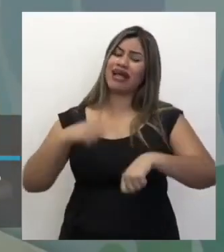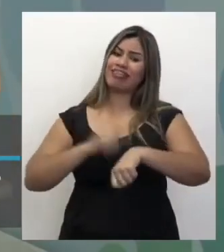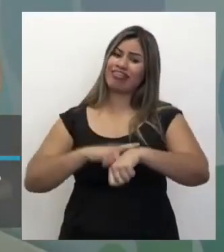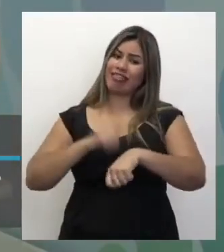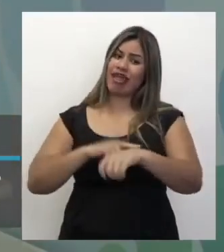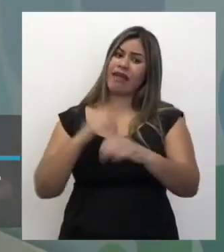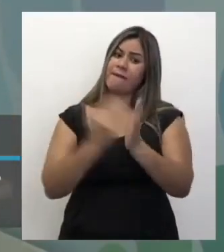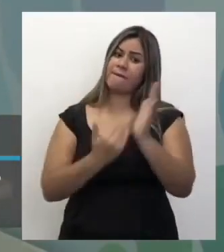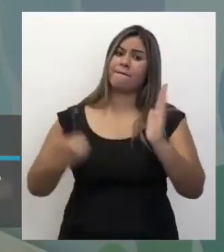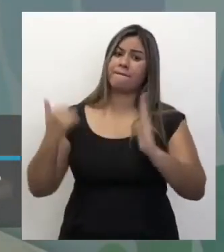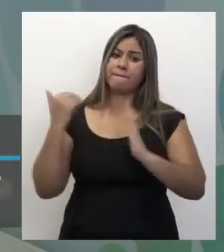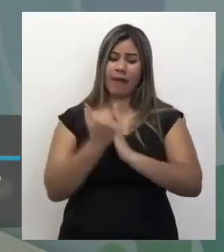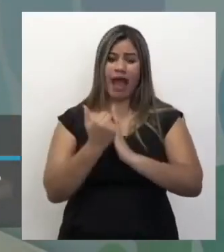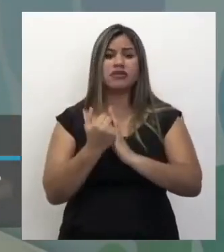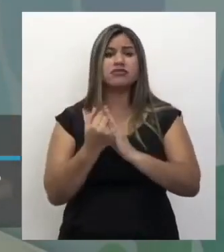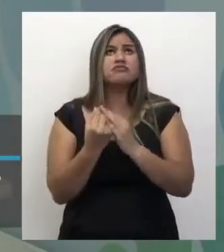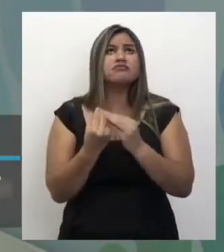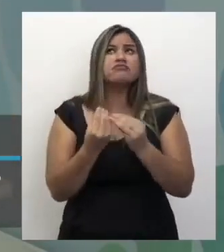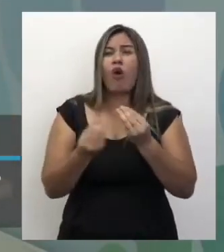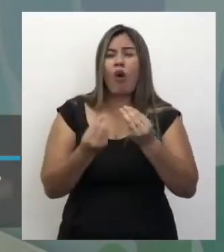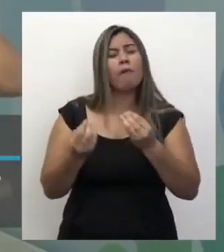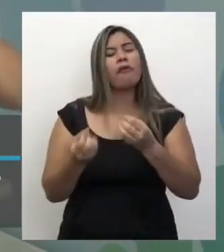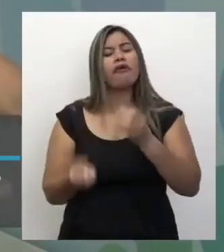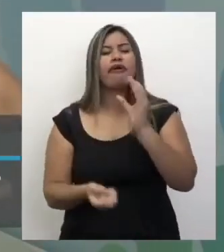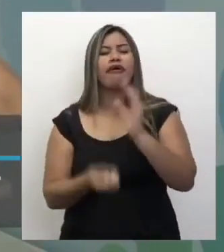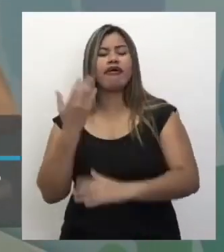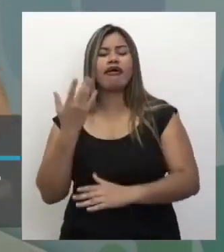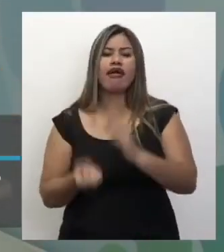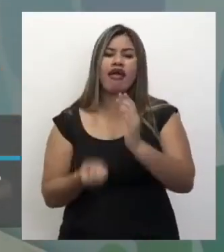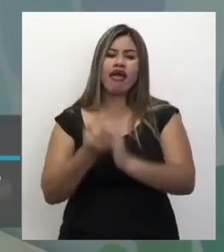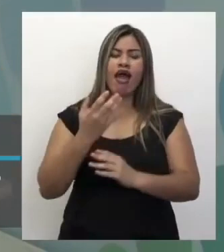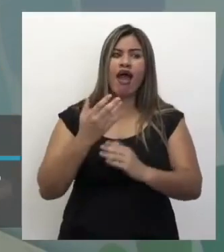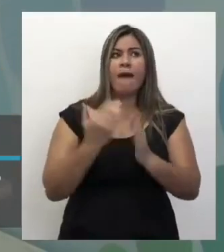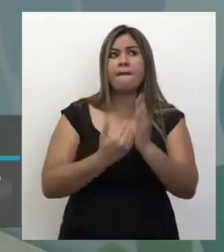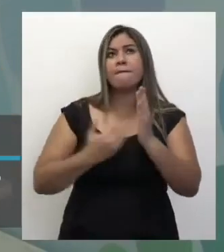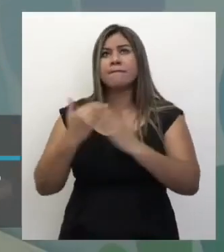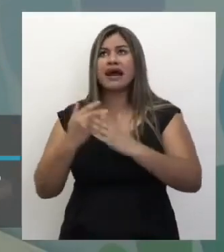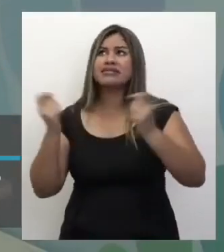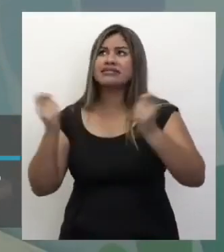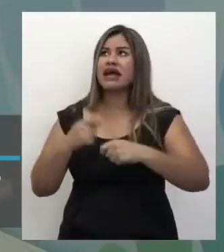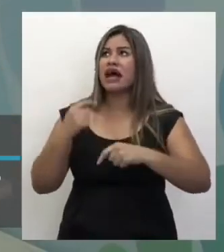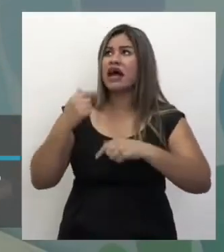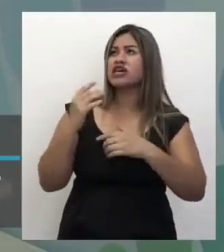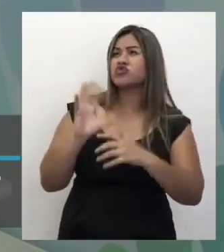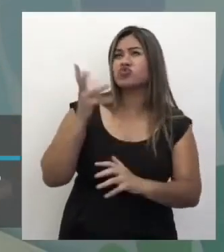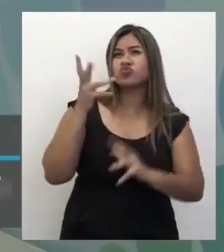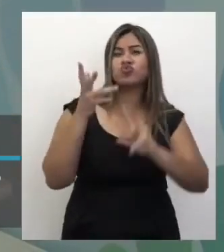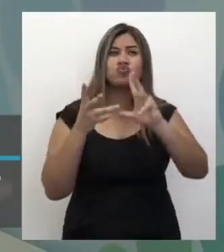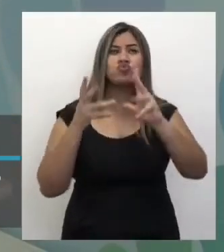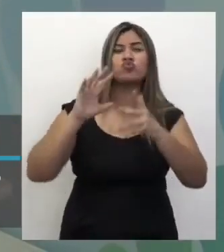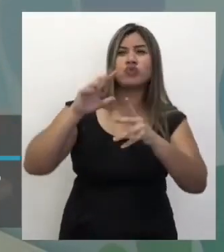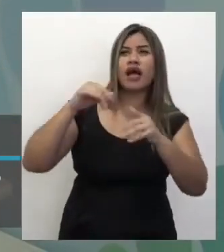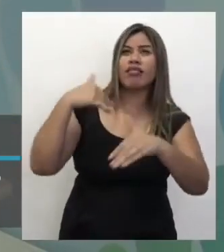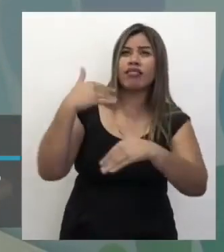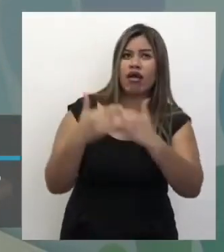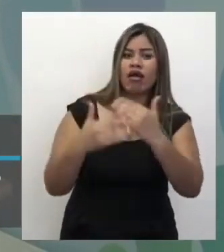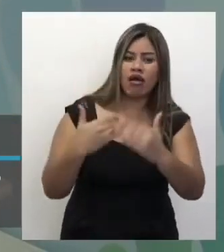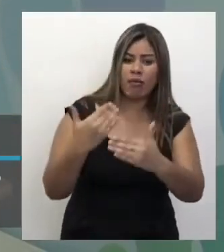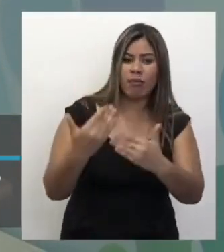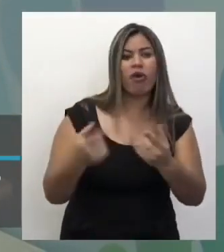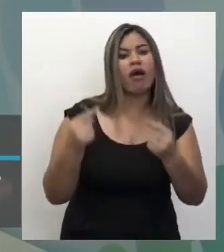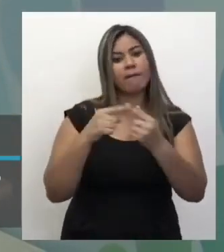Eu precisava criar mais para vocês entenderem toda a causa que levou àquela consequência. Em que a